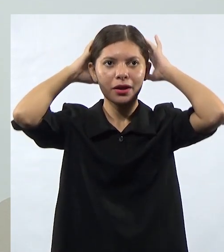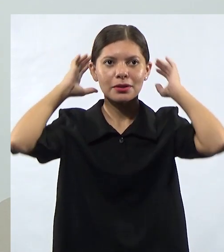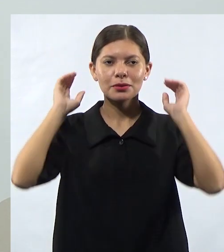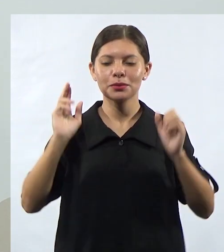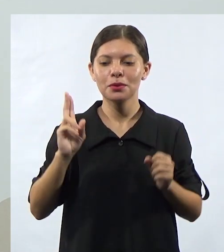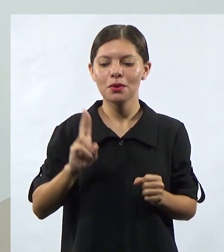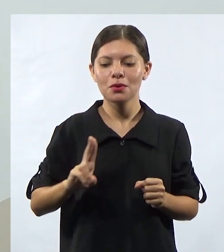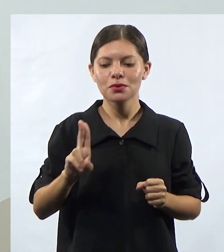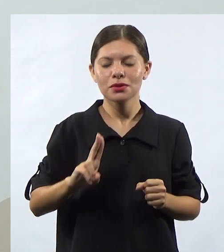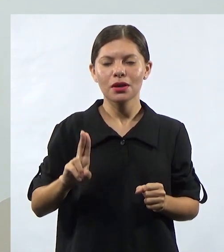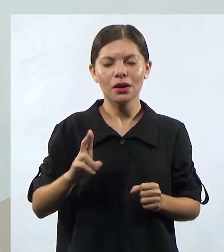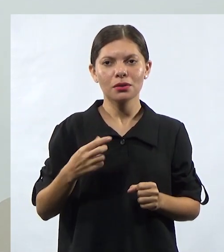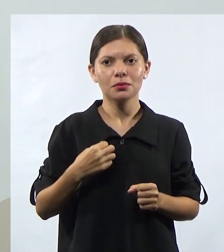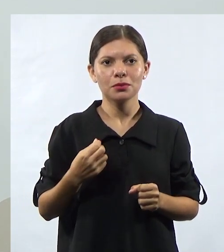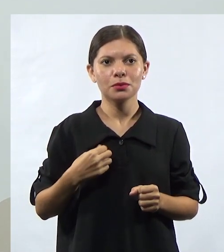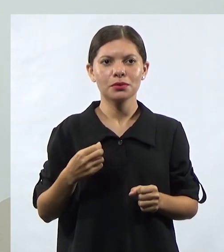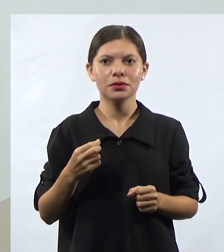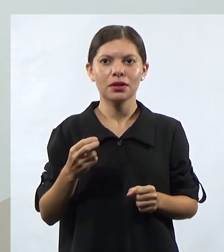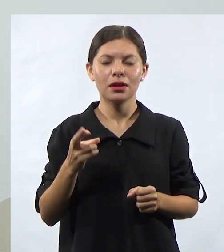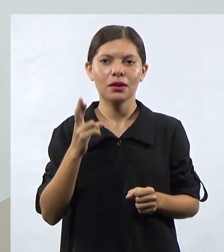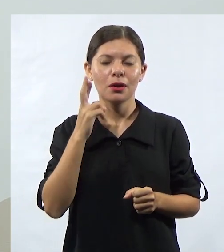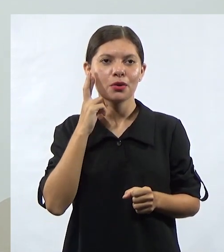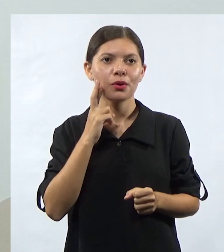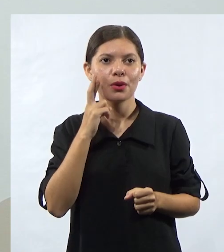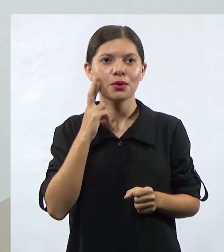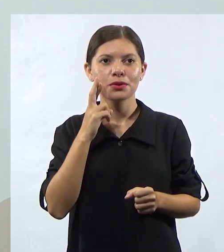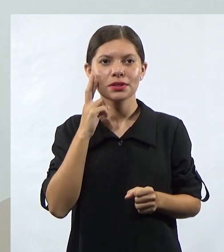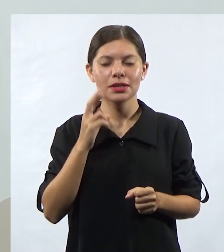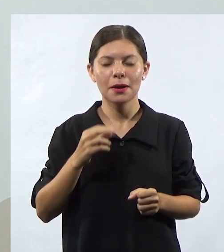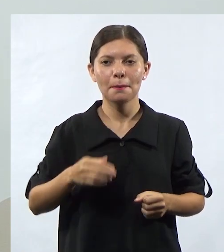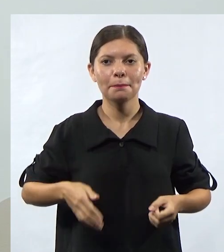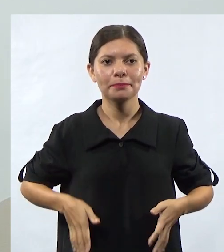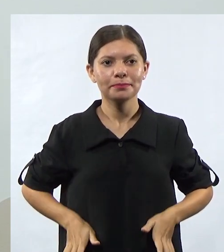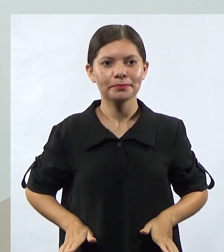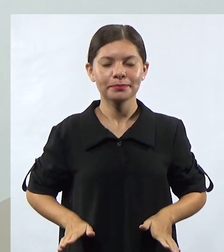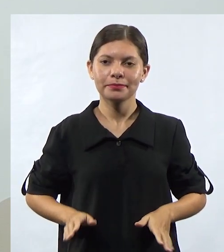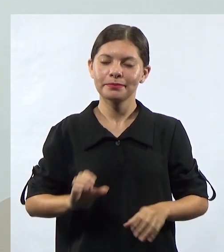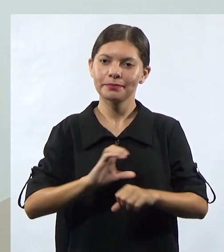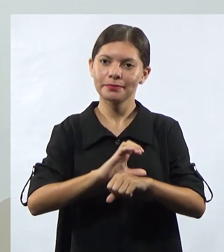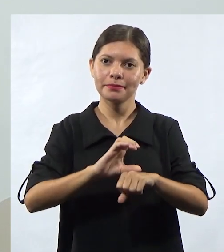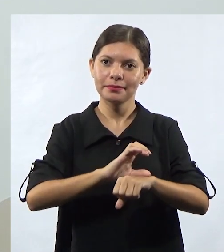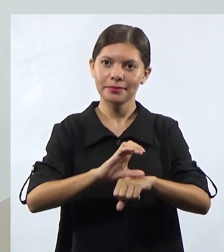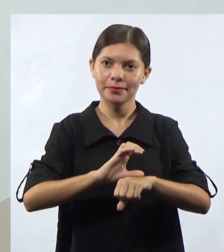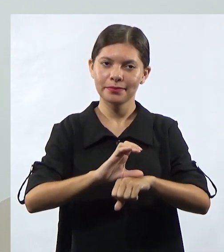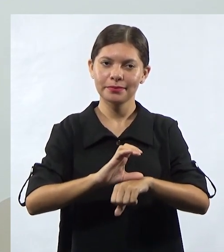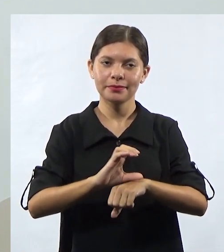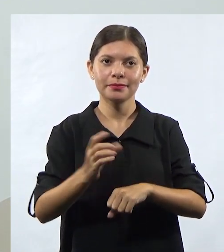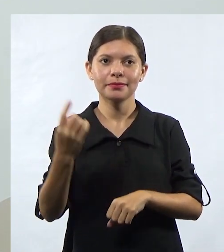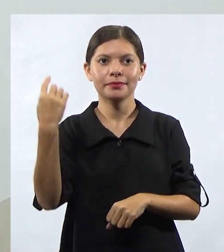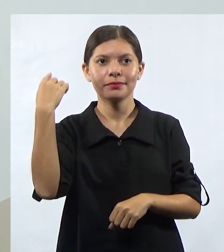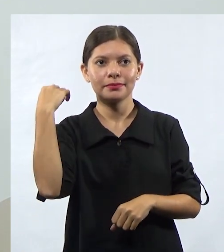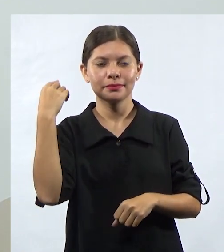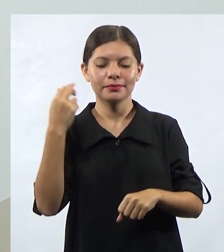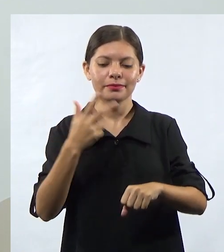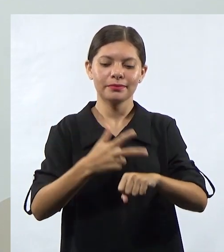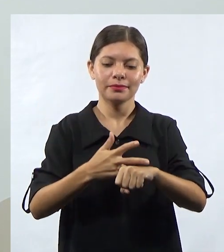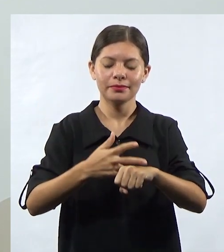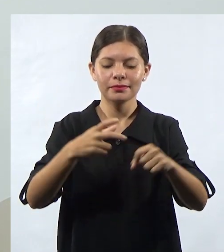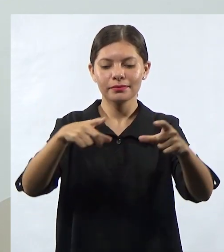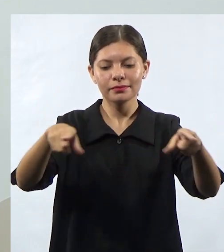uma blusa rosa, uma saia cinza, ao fundo está a plotagem do estúdio, com os círculos